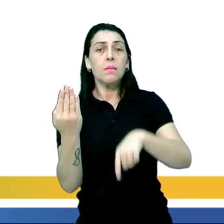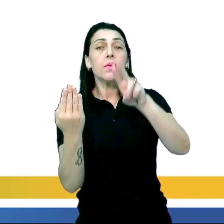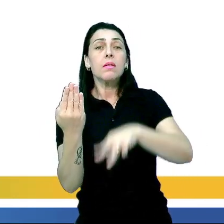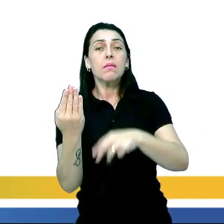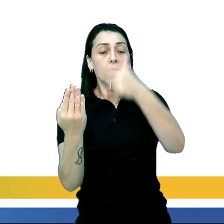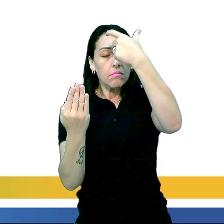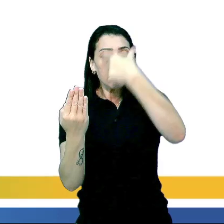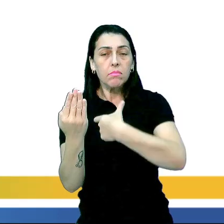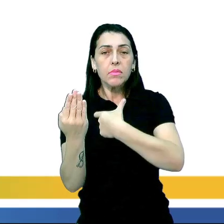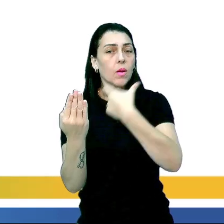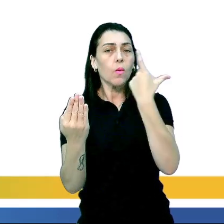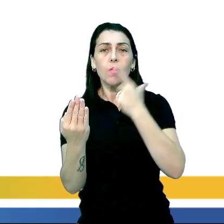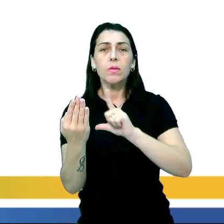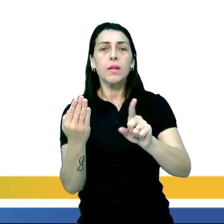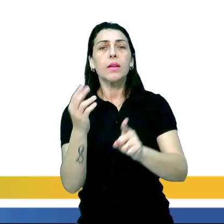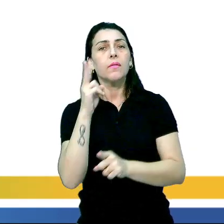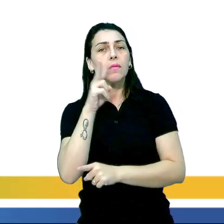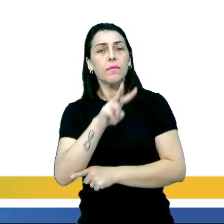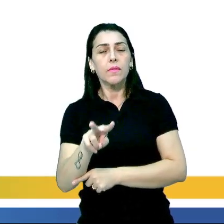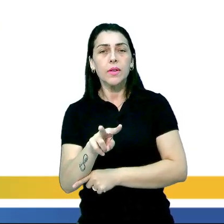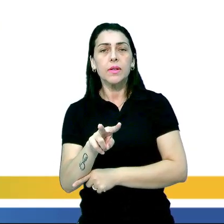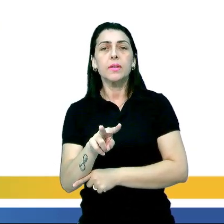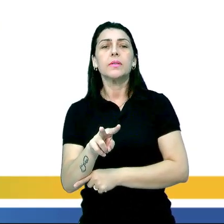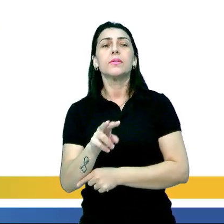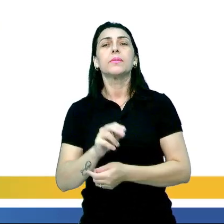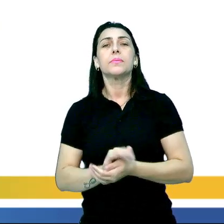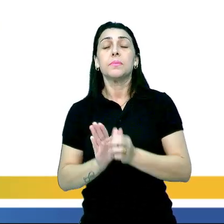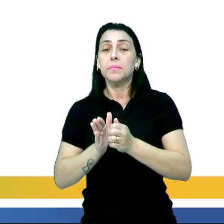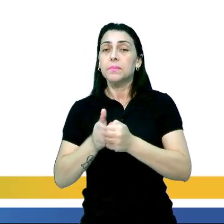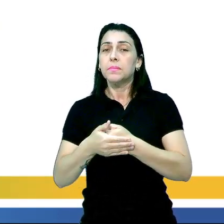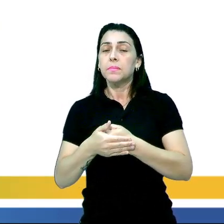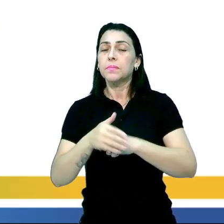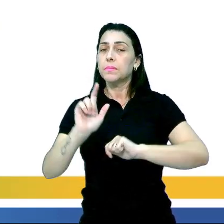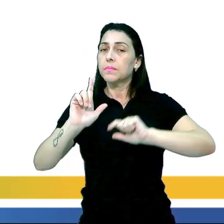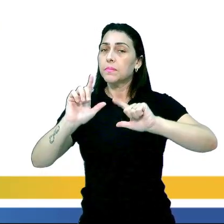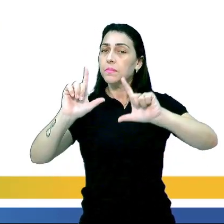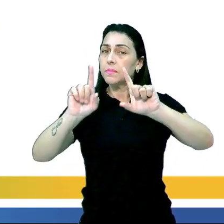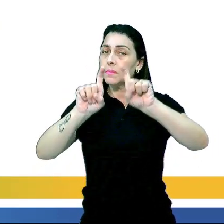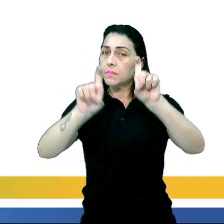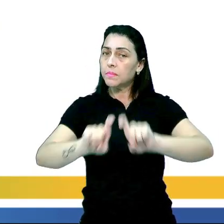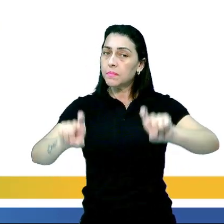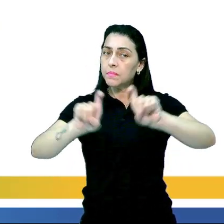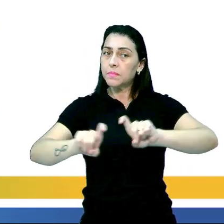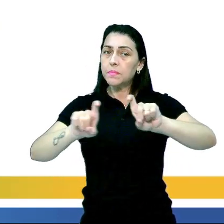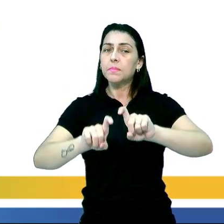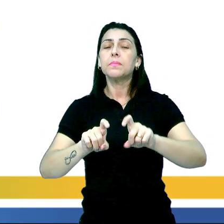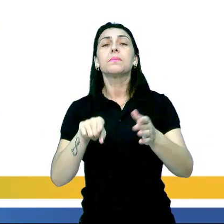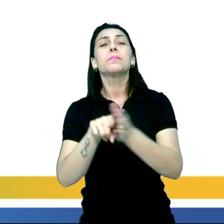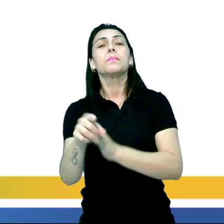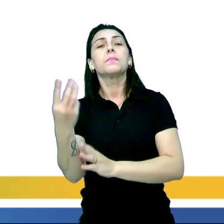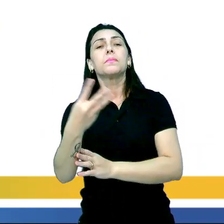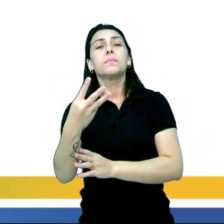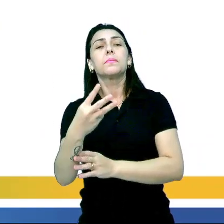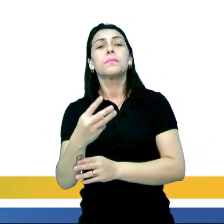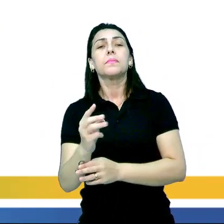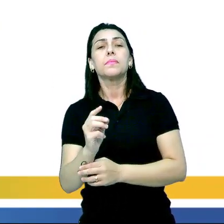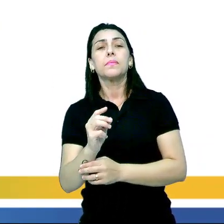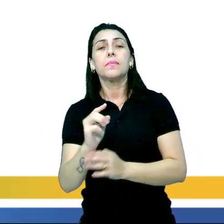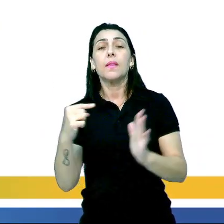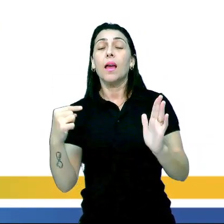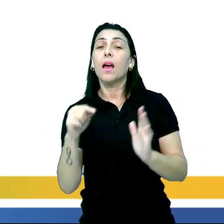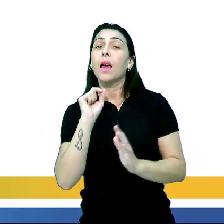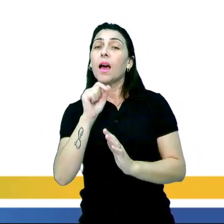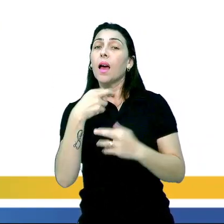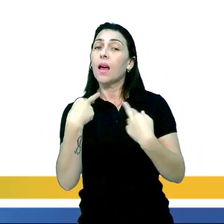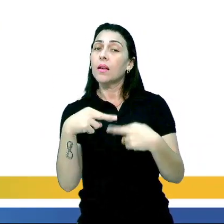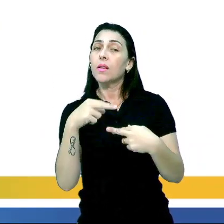é, porque ela está escondida atrás da tela de um computador. Então vamos à questão número 3. A